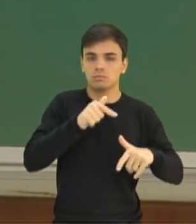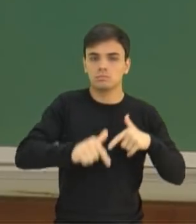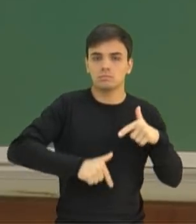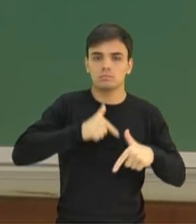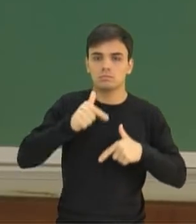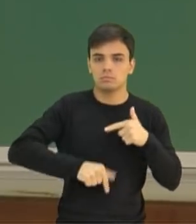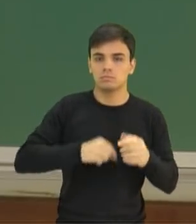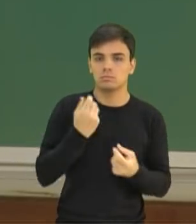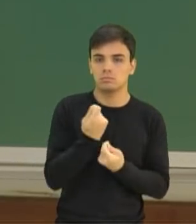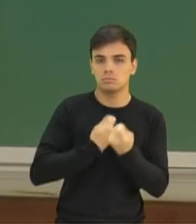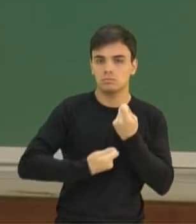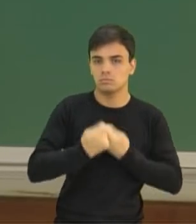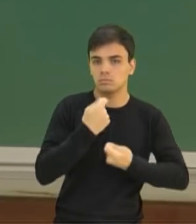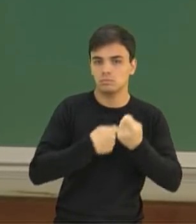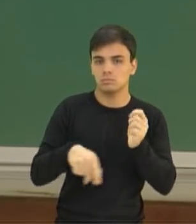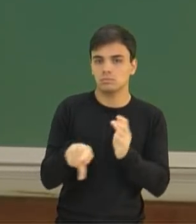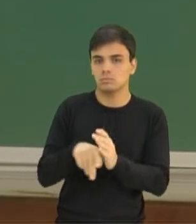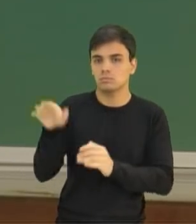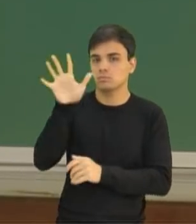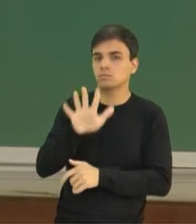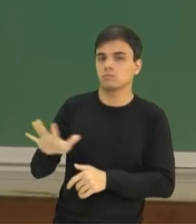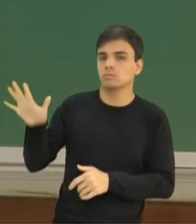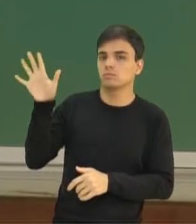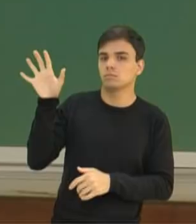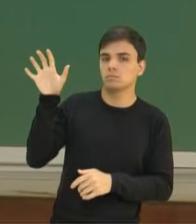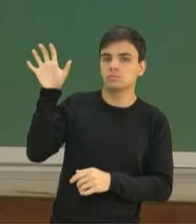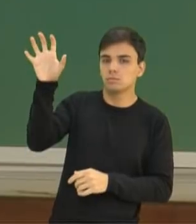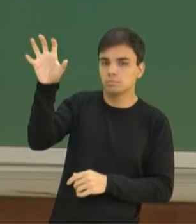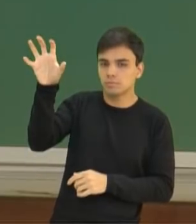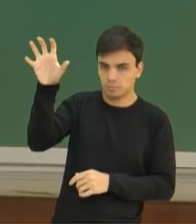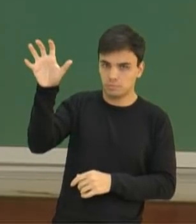na economia da região Nordeste, né?